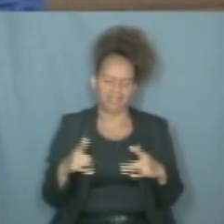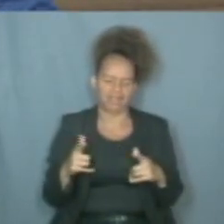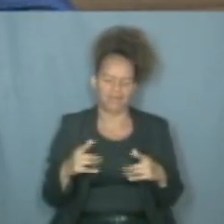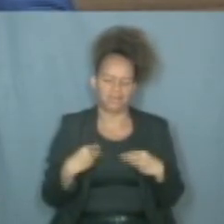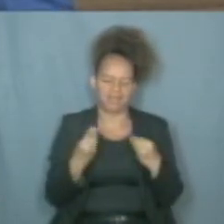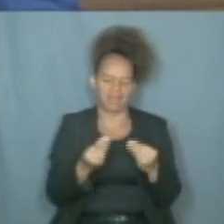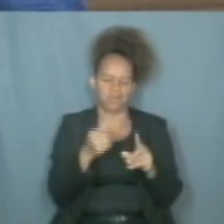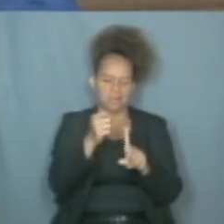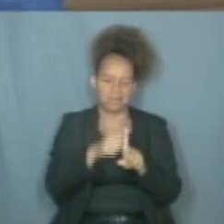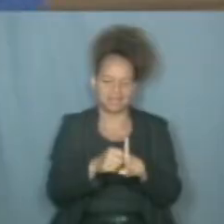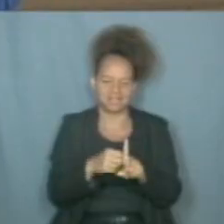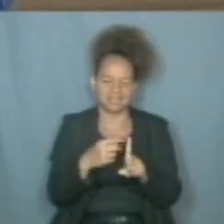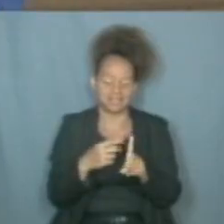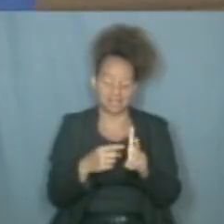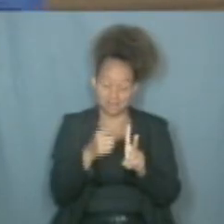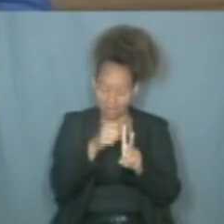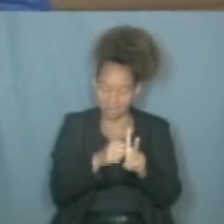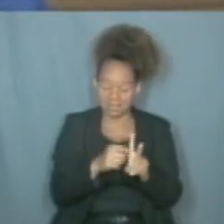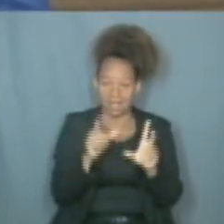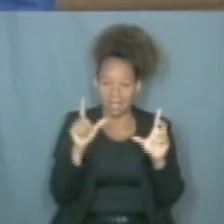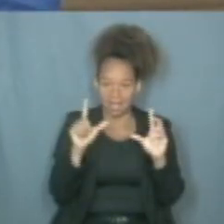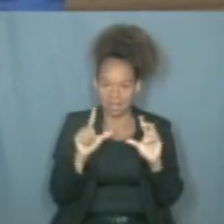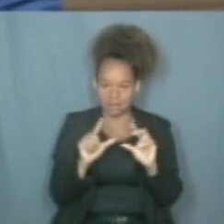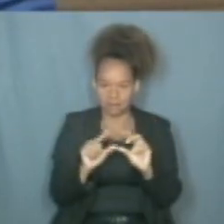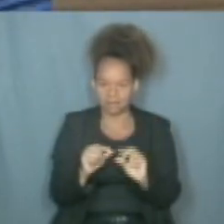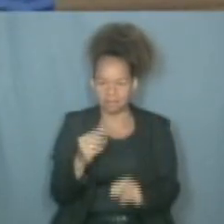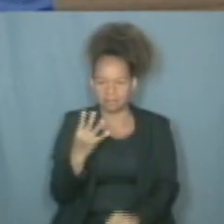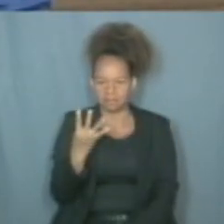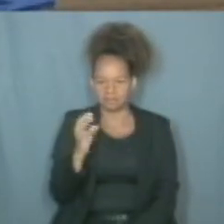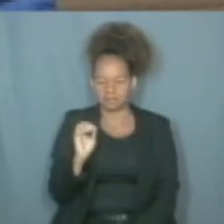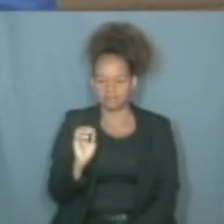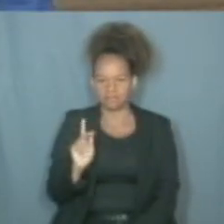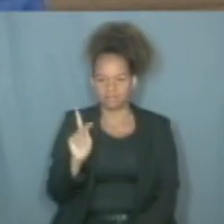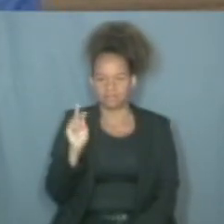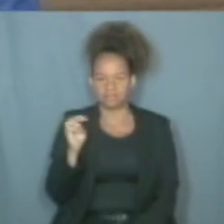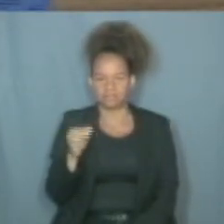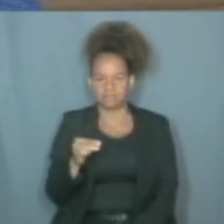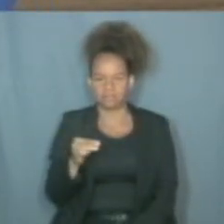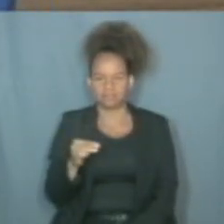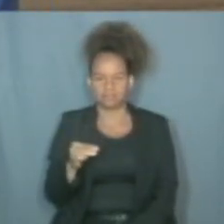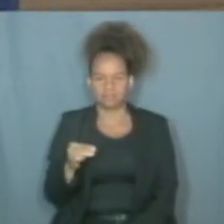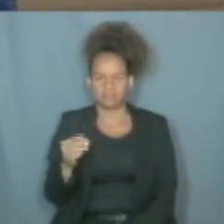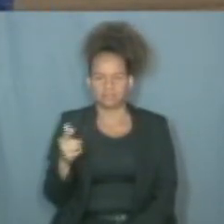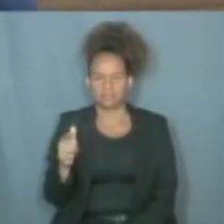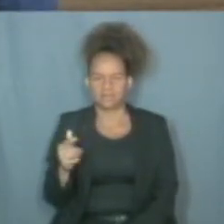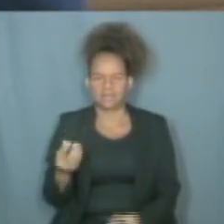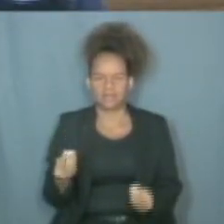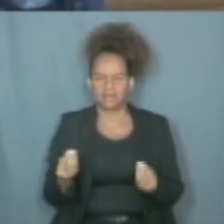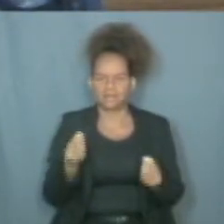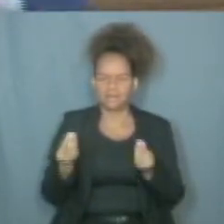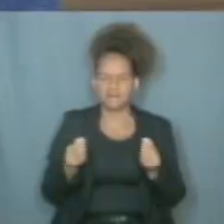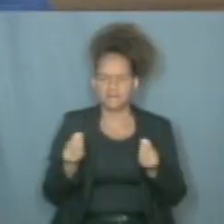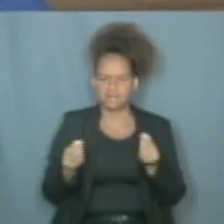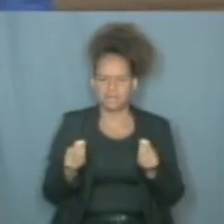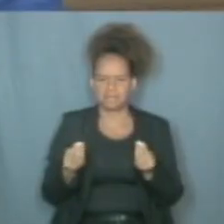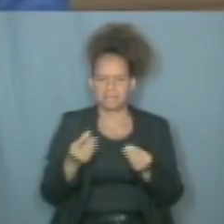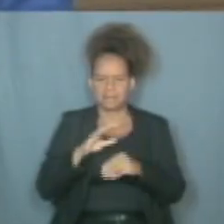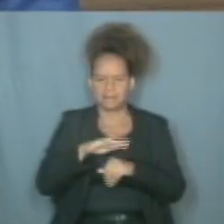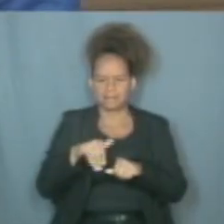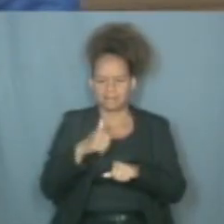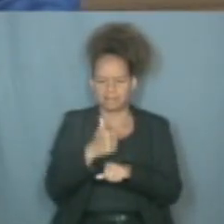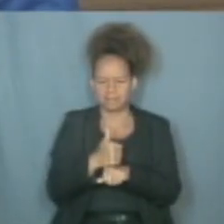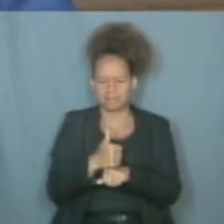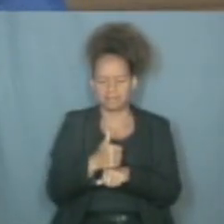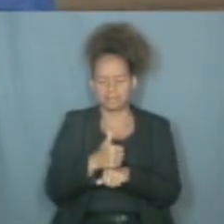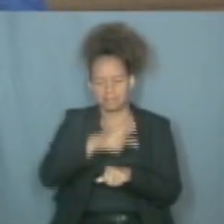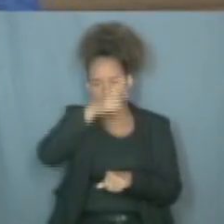meses. Ou seja, a redução para 40 km por hora não vai ter sentido nenhum, porque a prefeitura